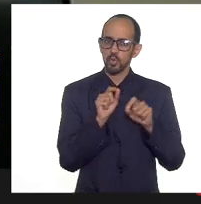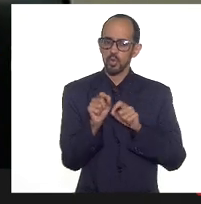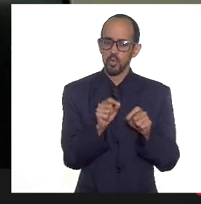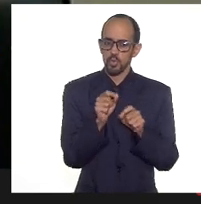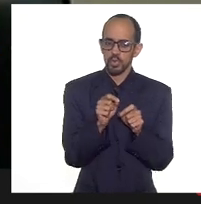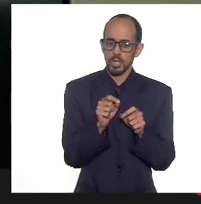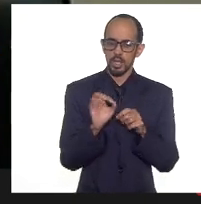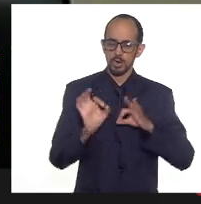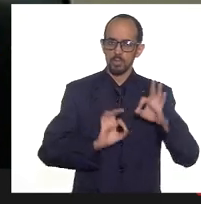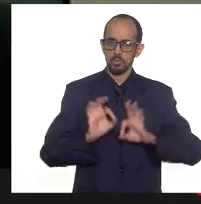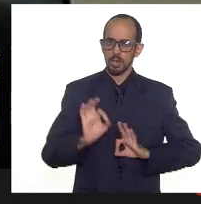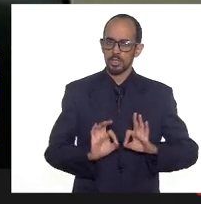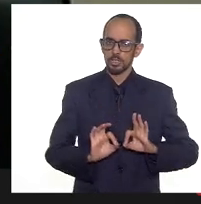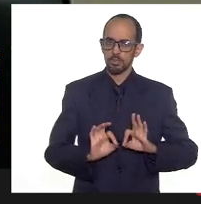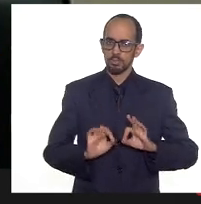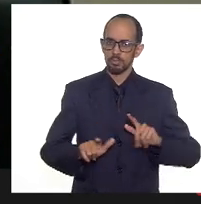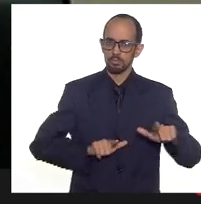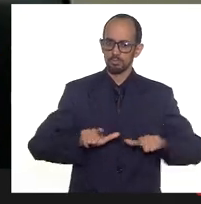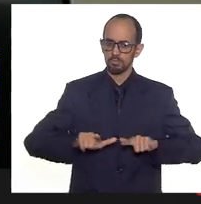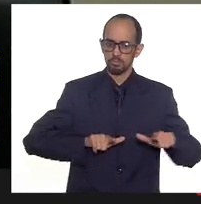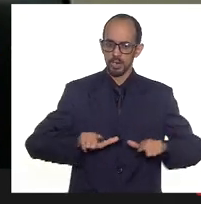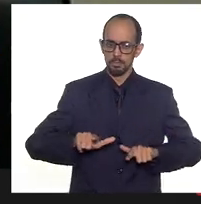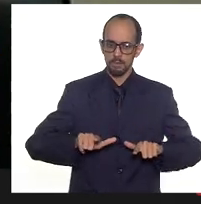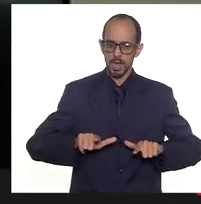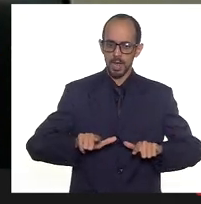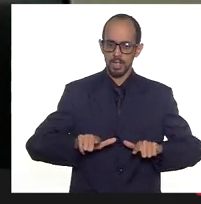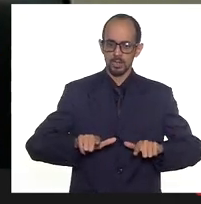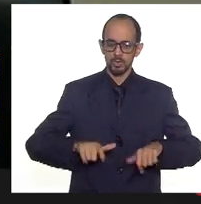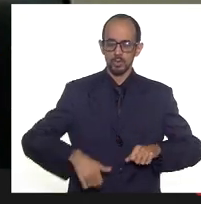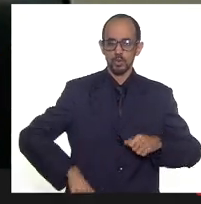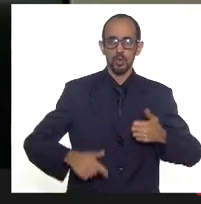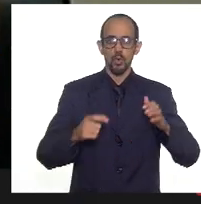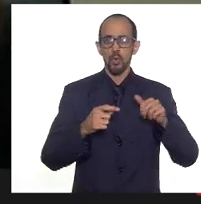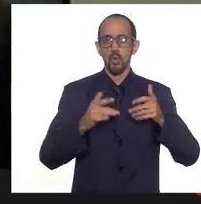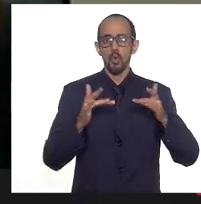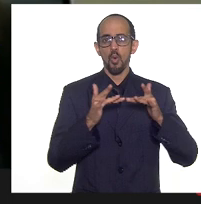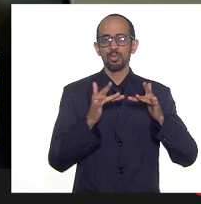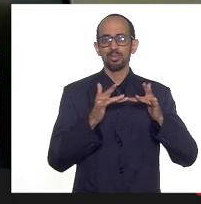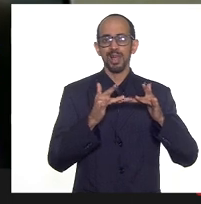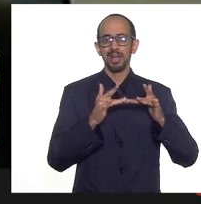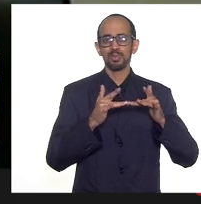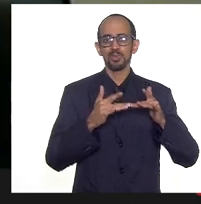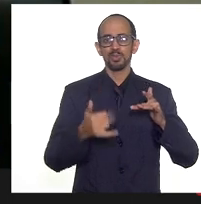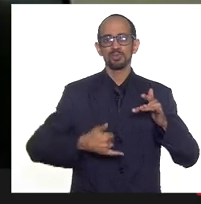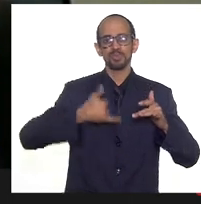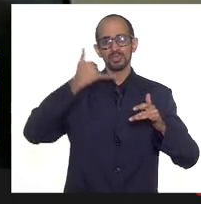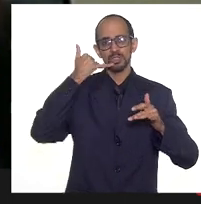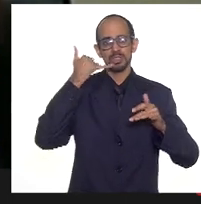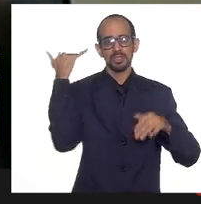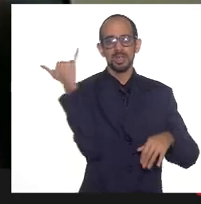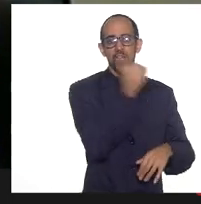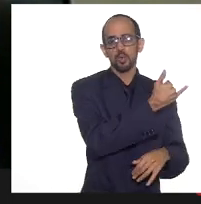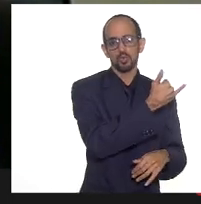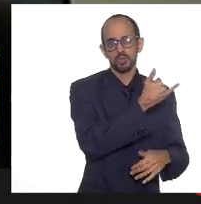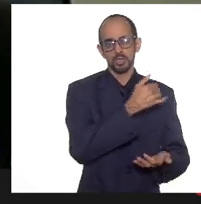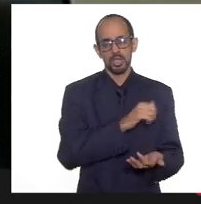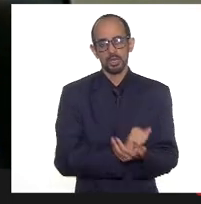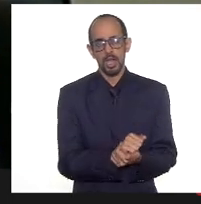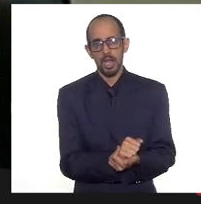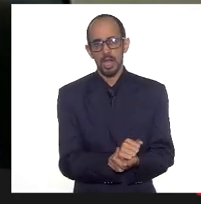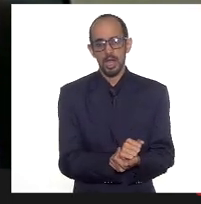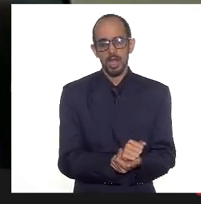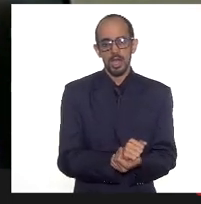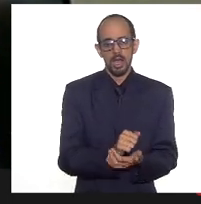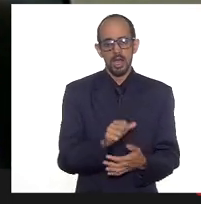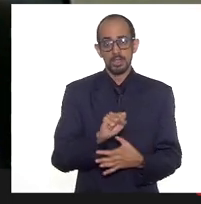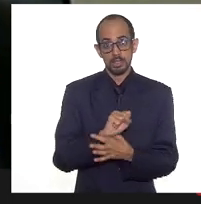de trabalho, algum contato com o Disque Denúncia. Entendíamos aí que ouvir o Instituto de Segurança